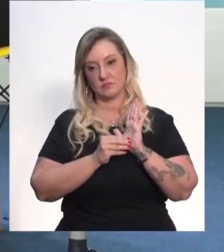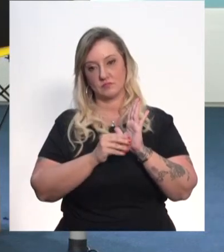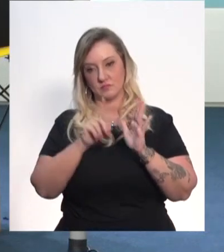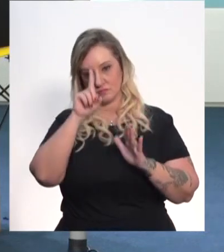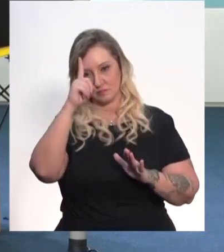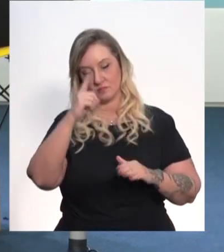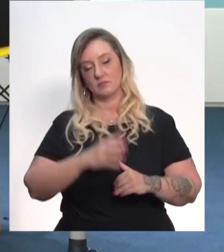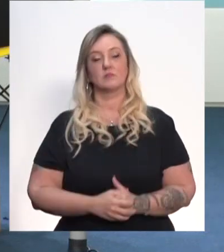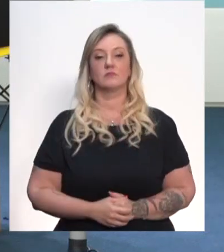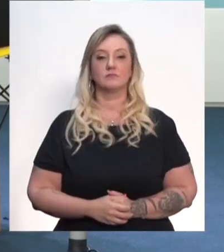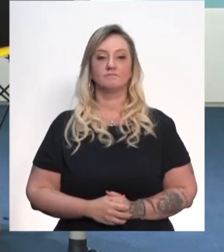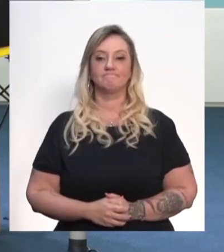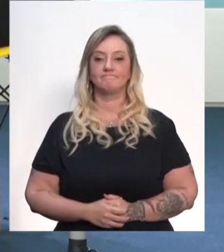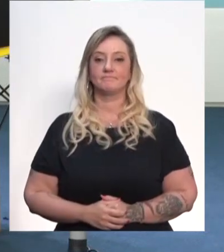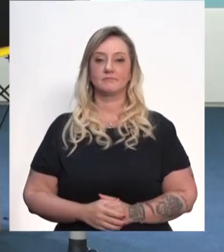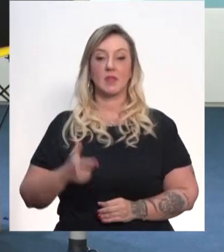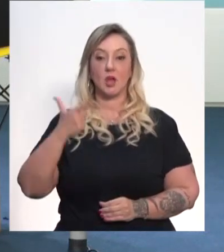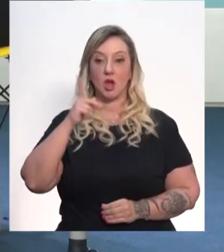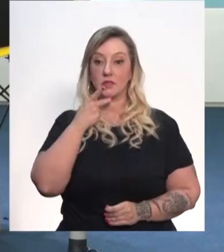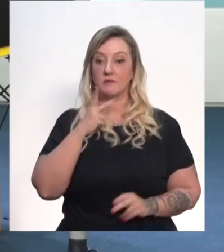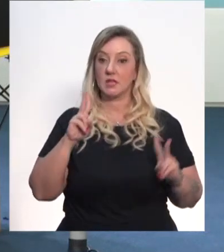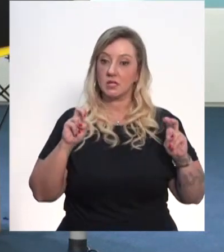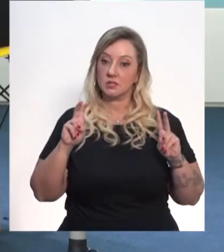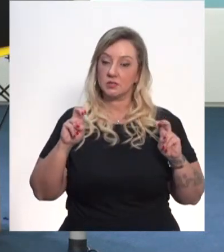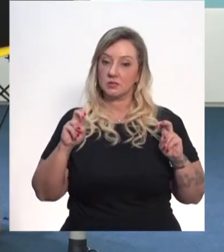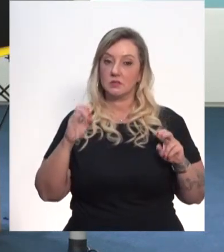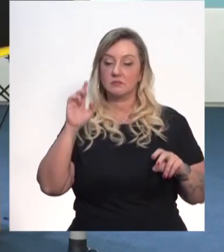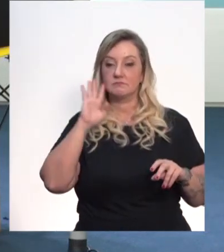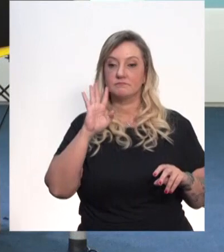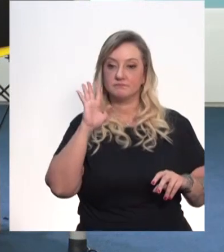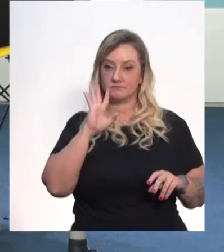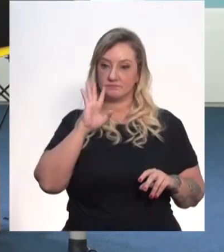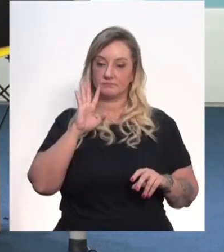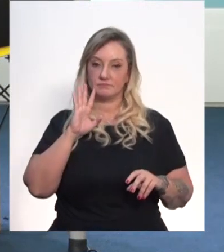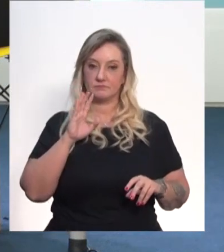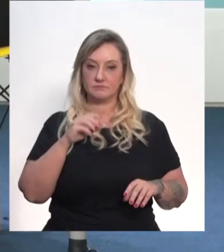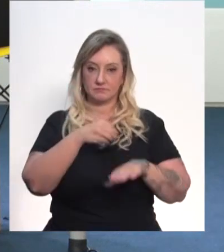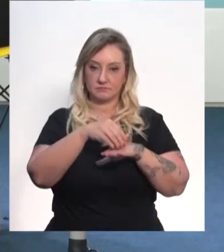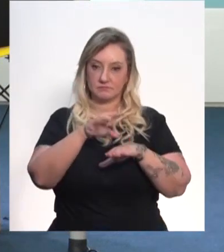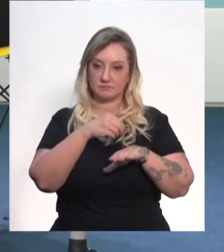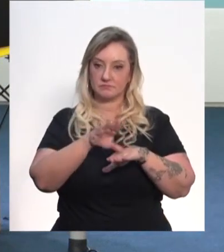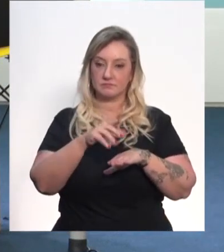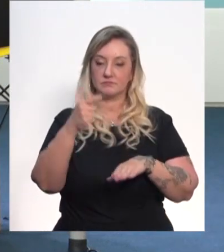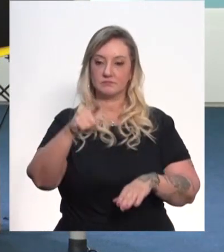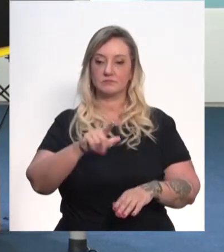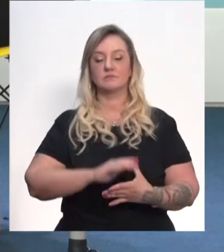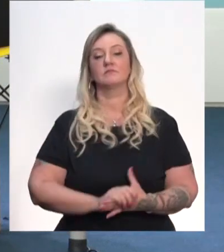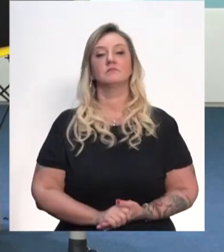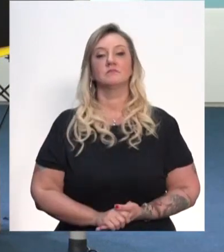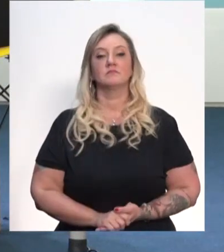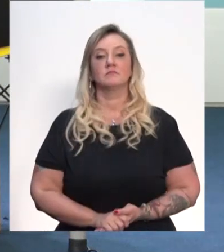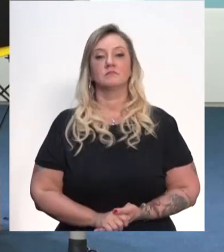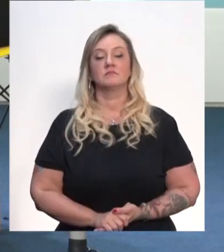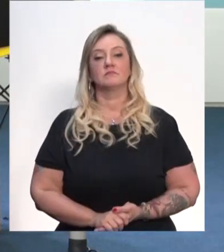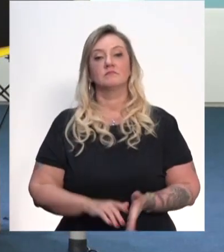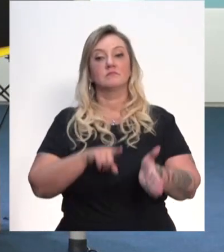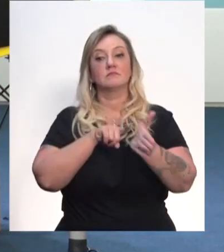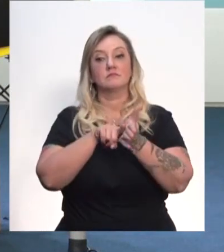acessando por meio do CPF. Claro que com as observações que estão aí em tela, né? Tem que colocar os